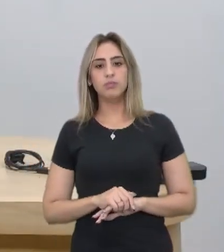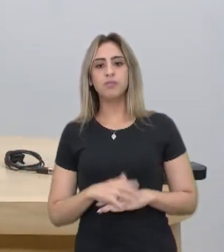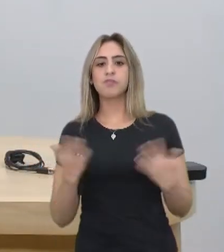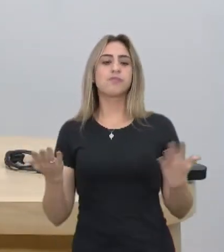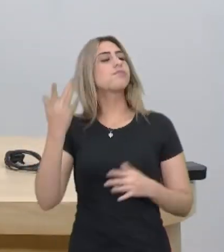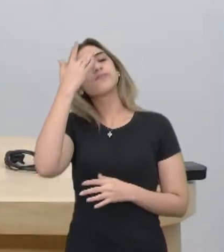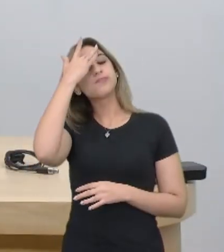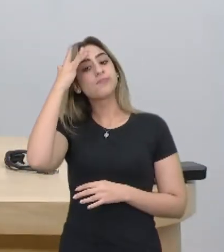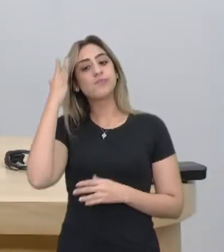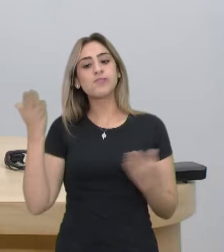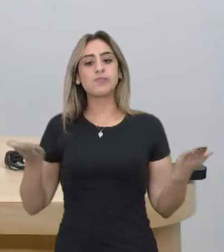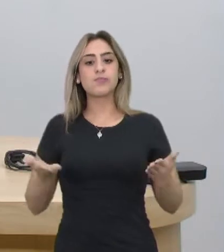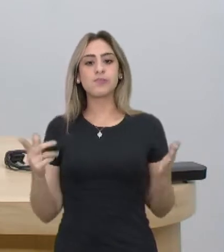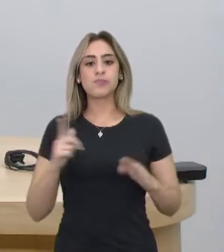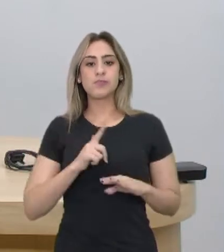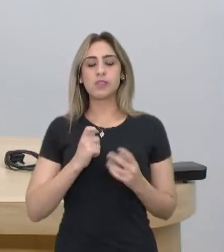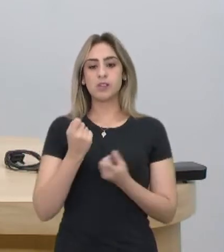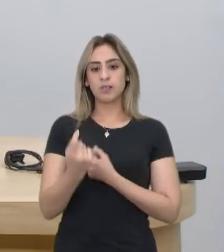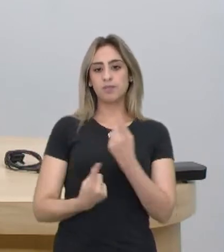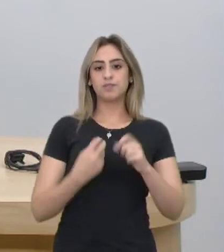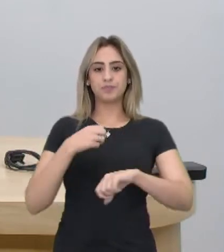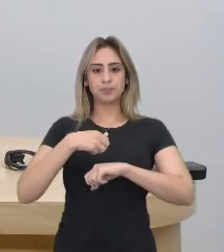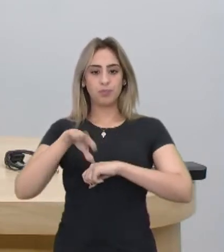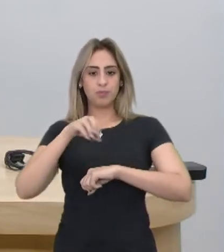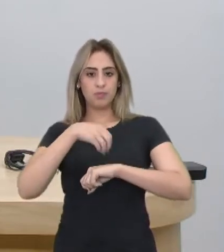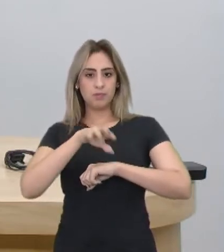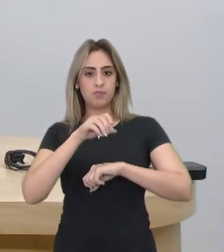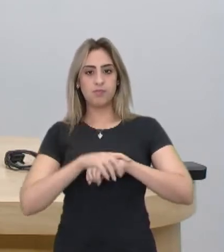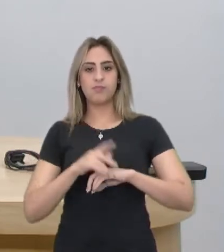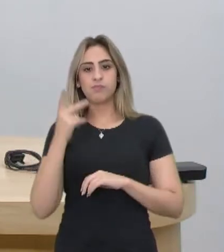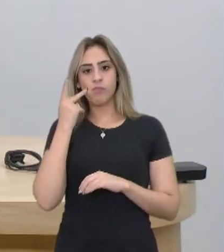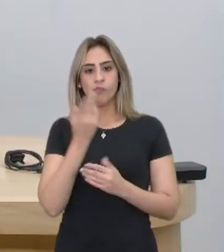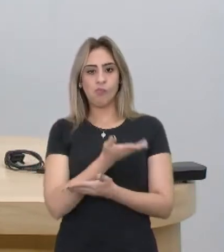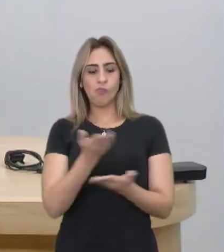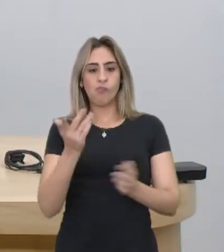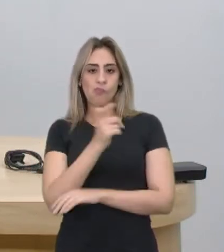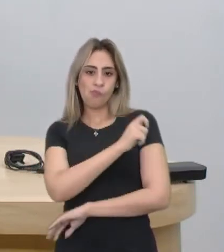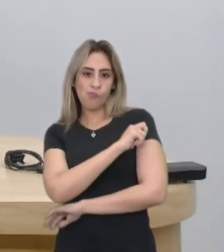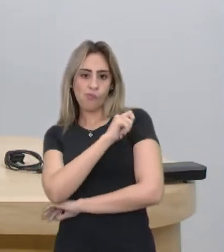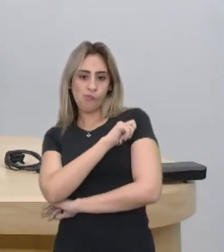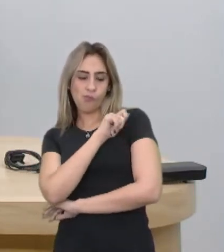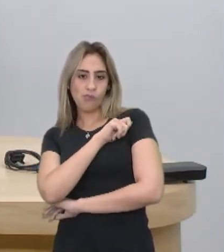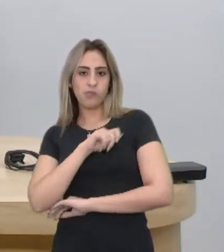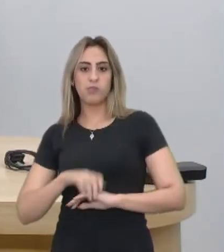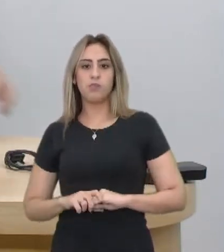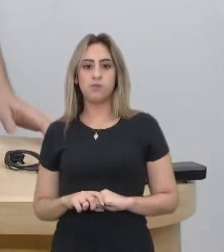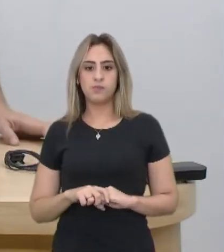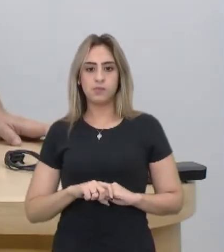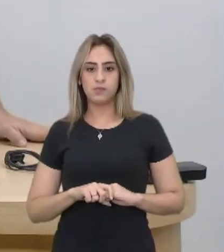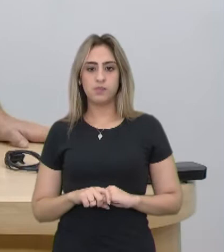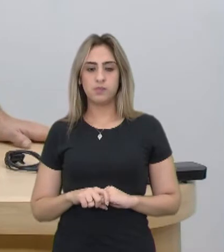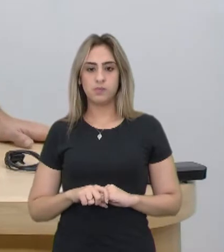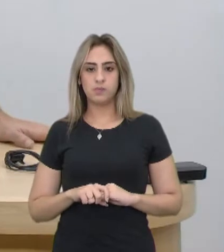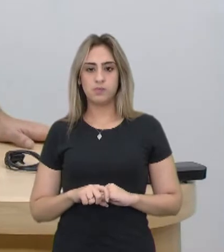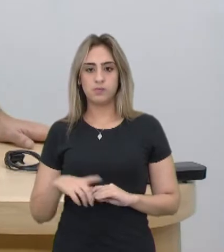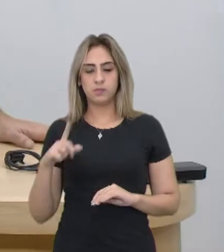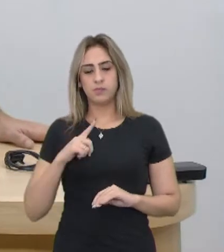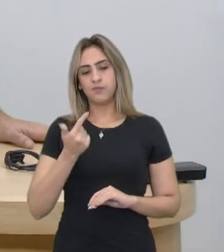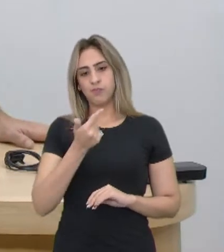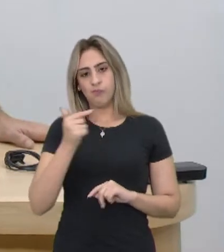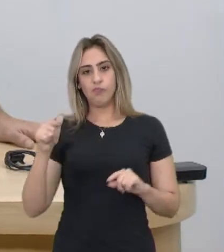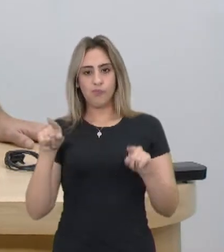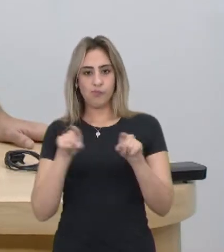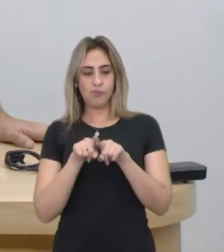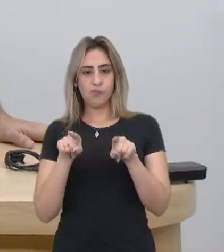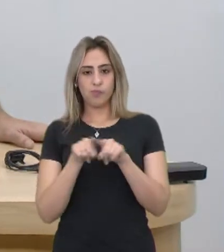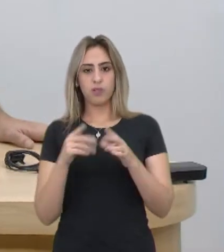Pessoal, a gente tem alguns recadinhos aí, né, para dar, que normalmente a gente faz, e hoje a gente tem um outro aí, né, que